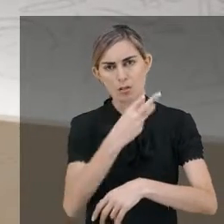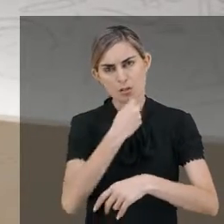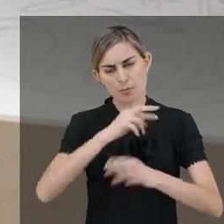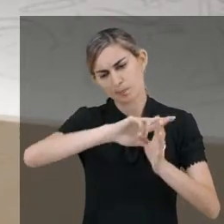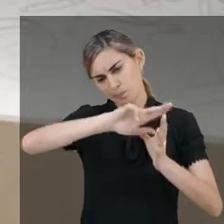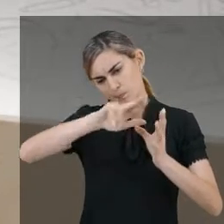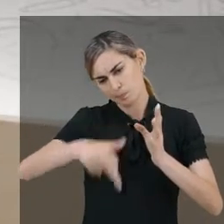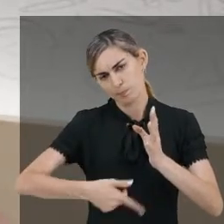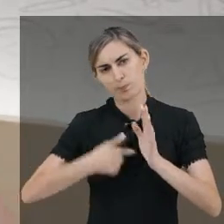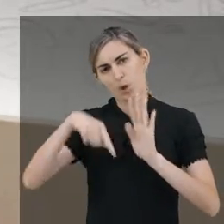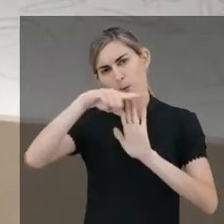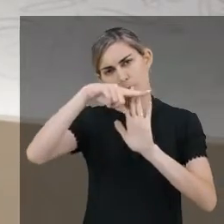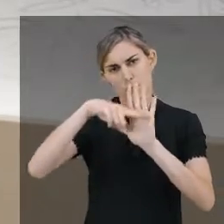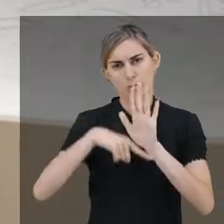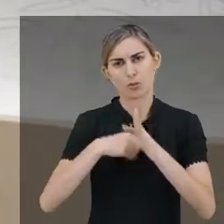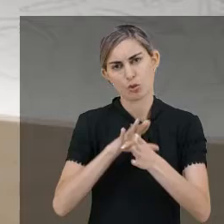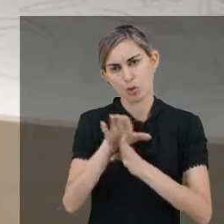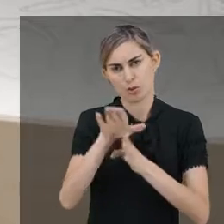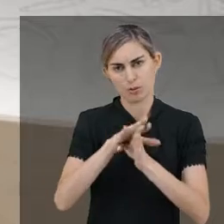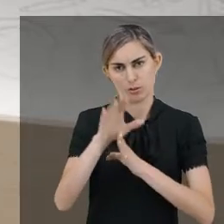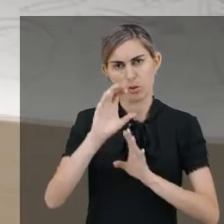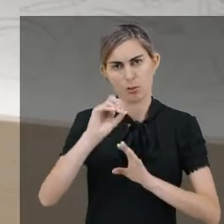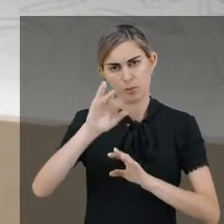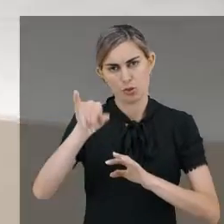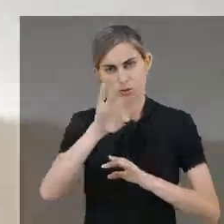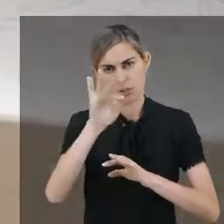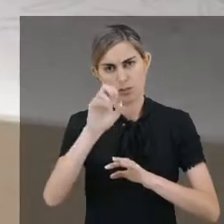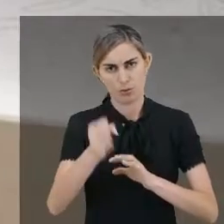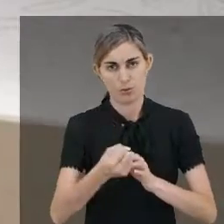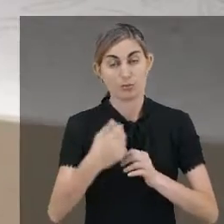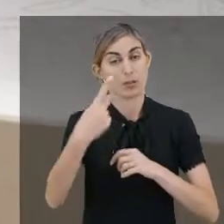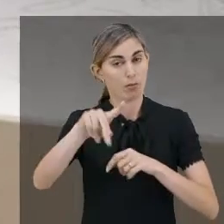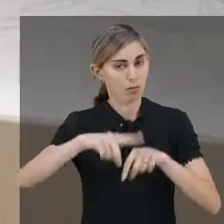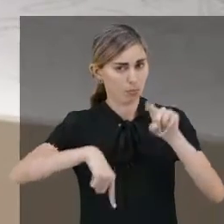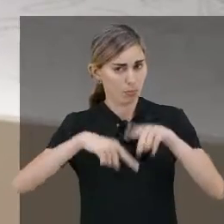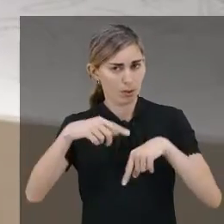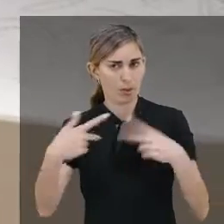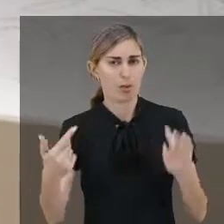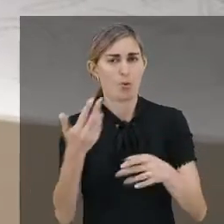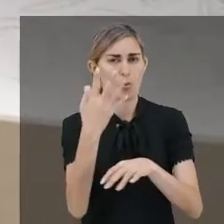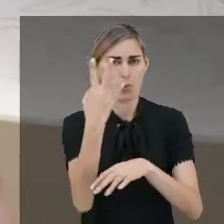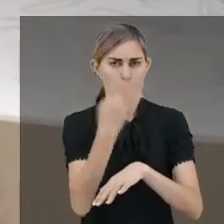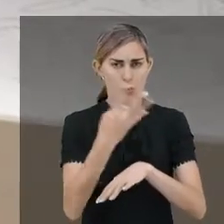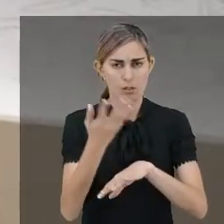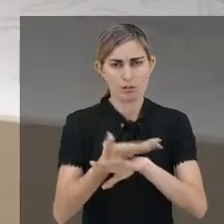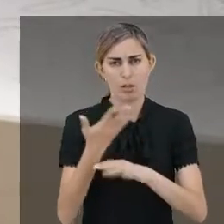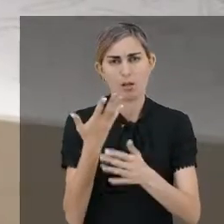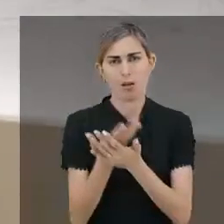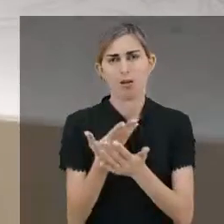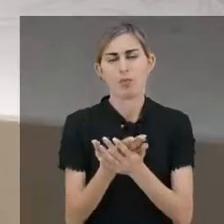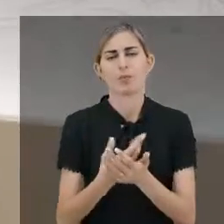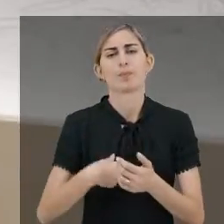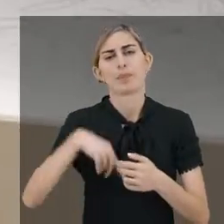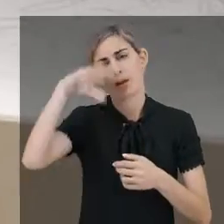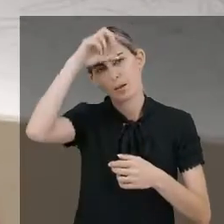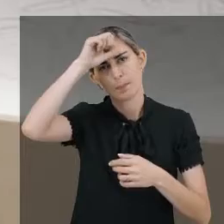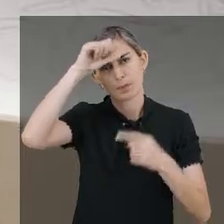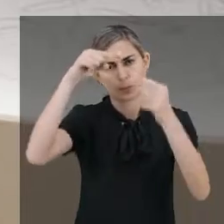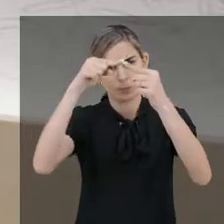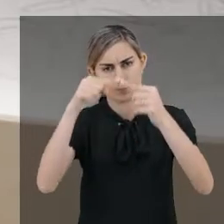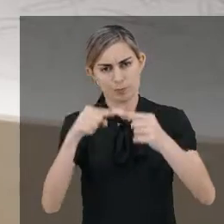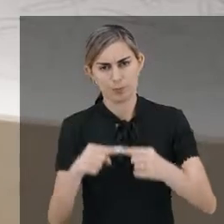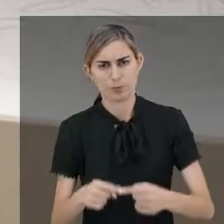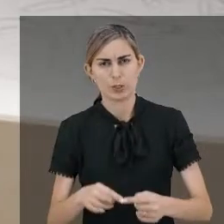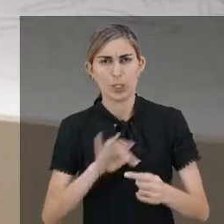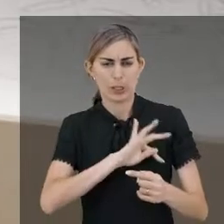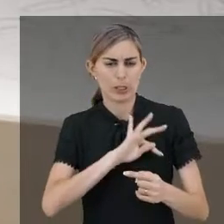dos diversos aspectos da programação orientada a objetos. Neste material da quarta aula, nós vamos aprender a implementar uma